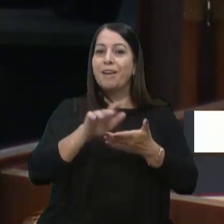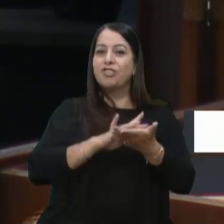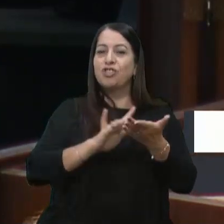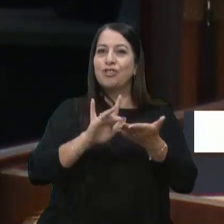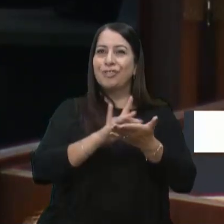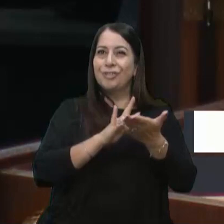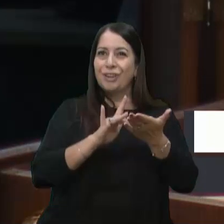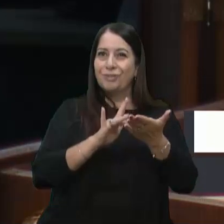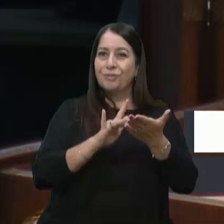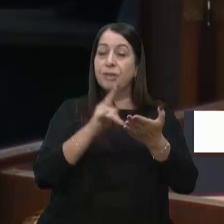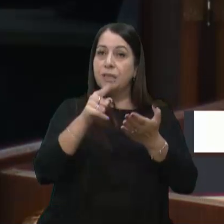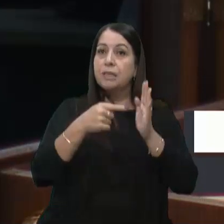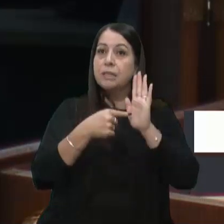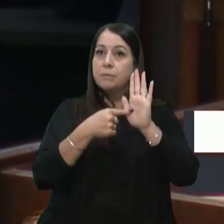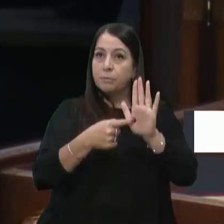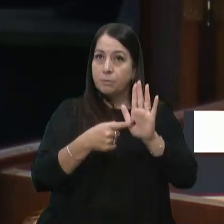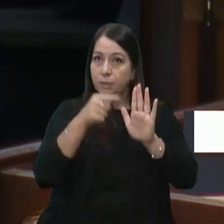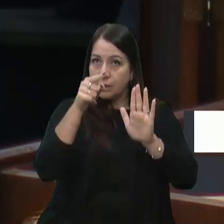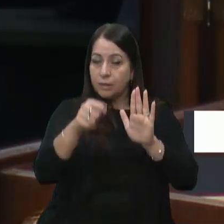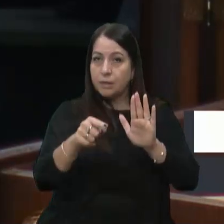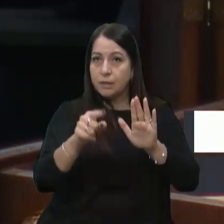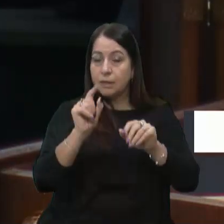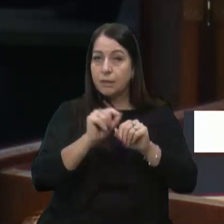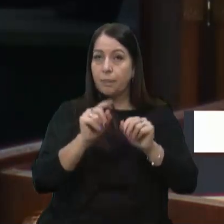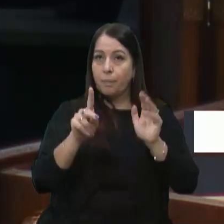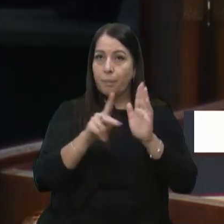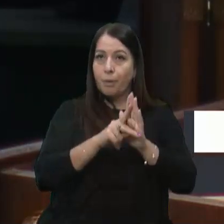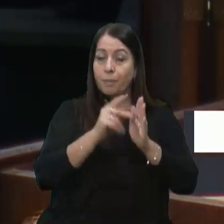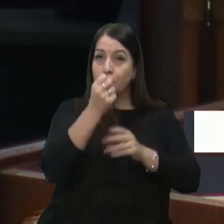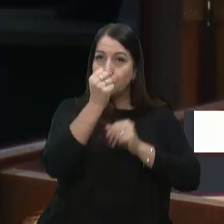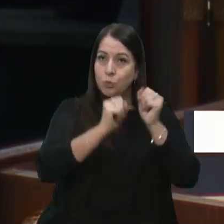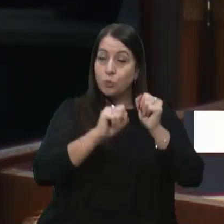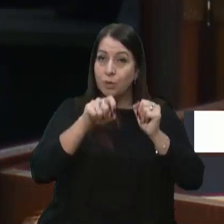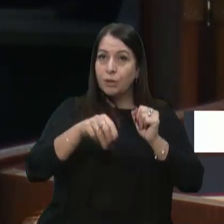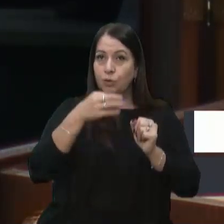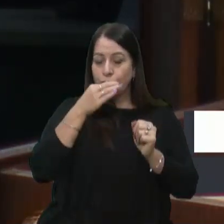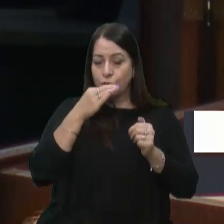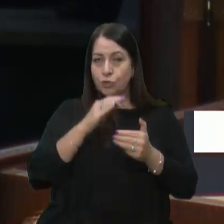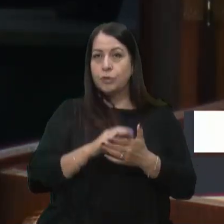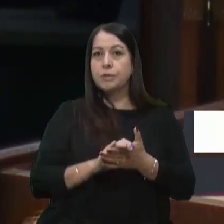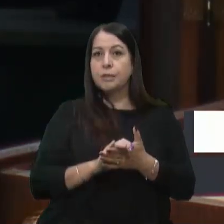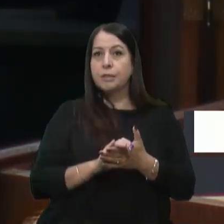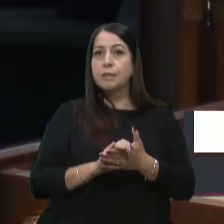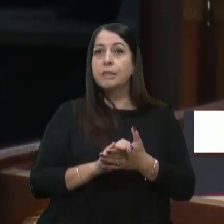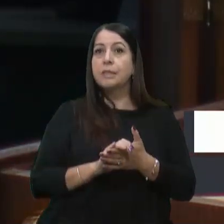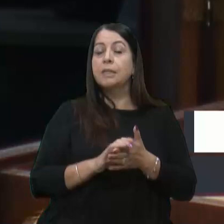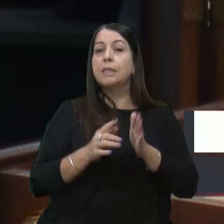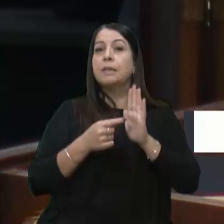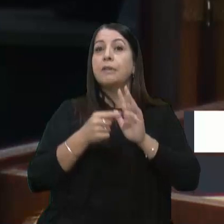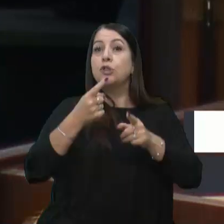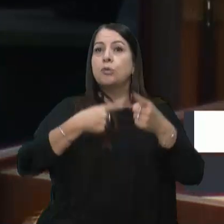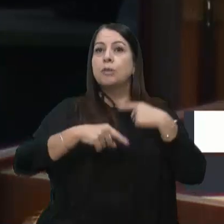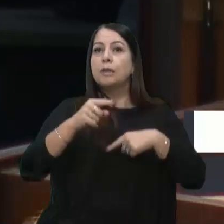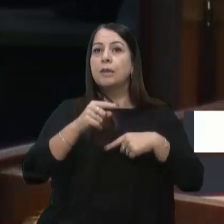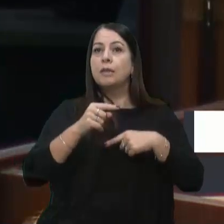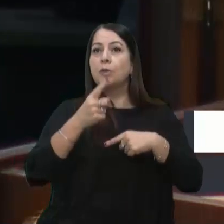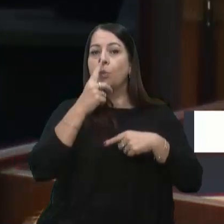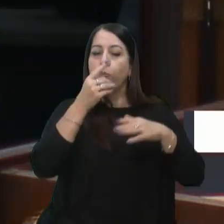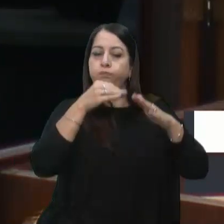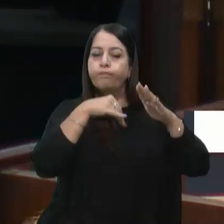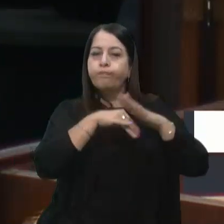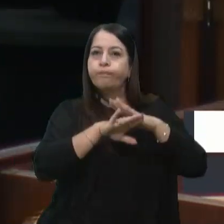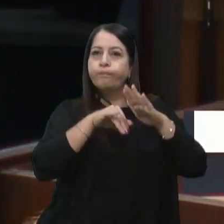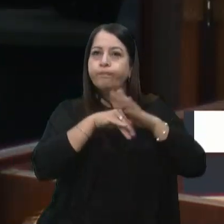que servirá, esse mapa digital é do Patrimônio Industrial de Caxias do Sul. Ele vai se tornar um repositório